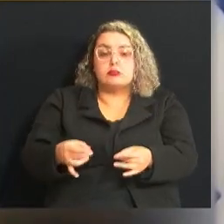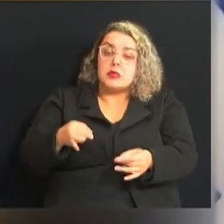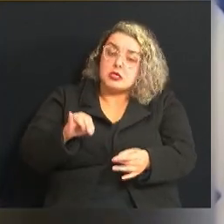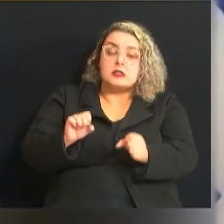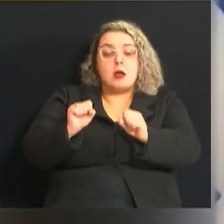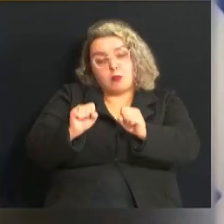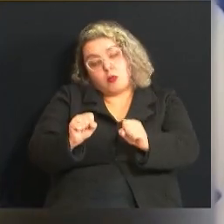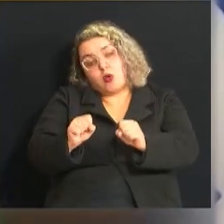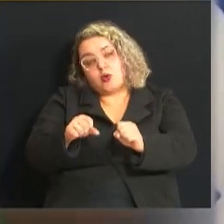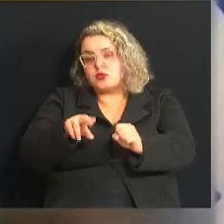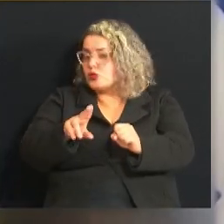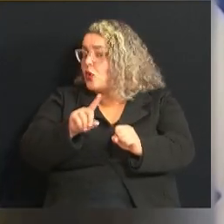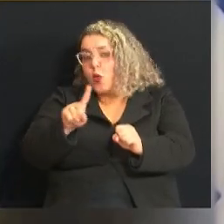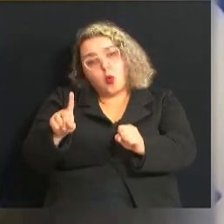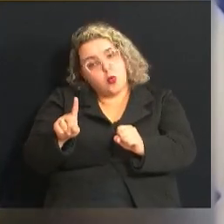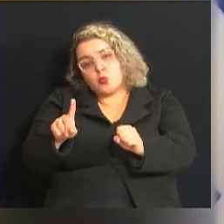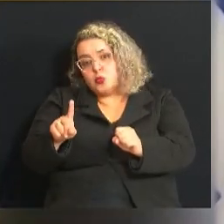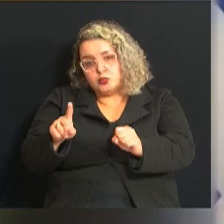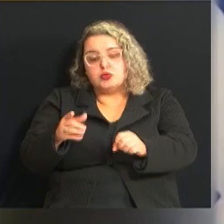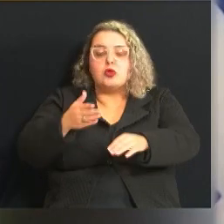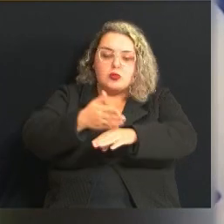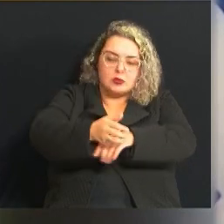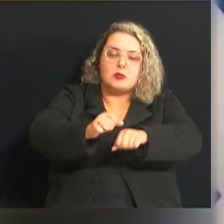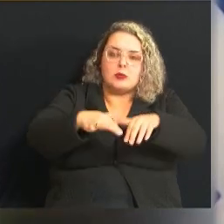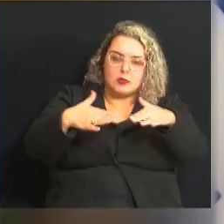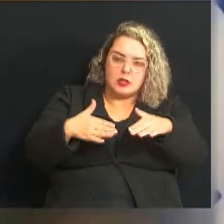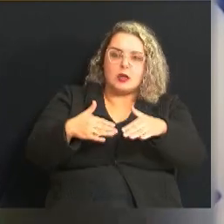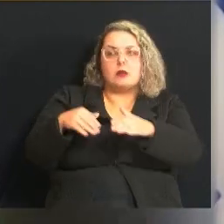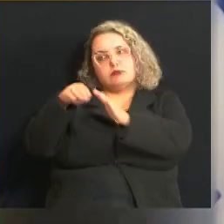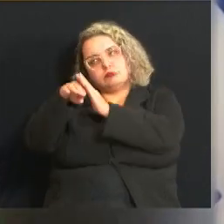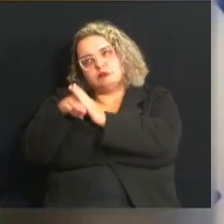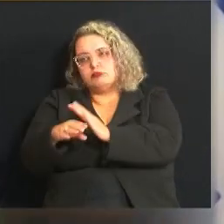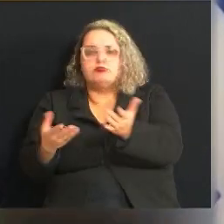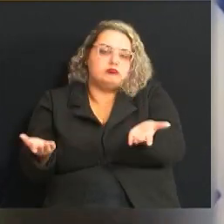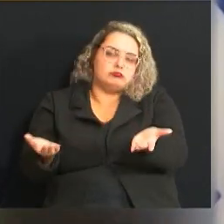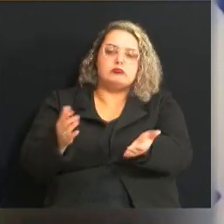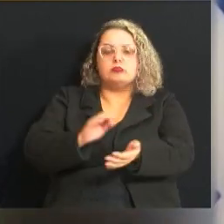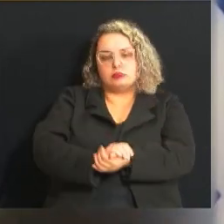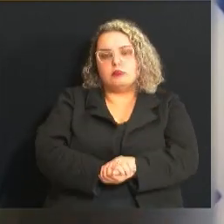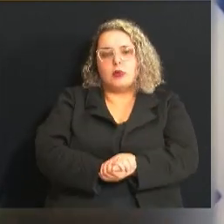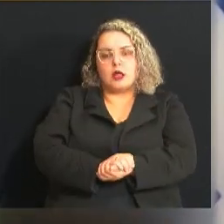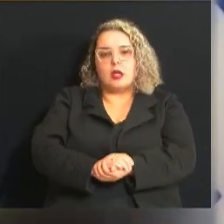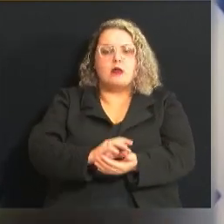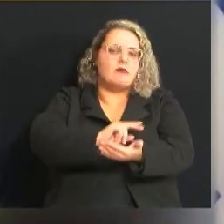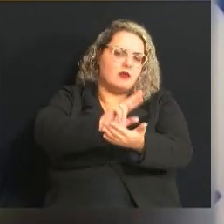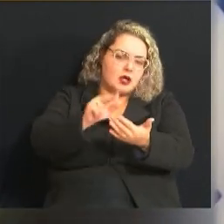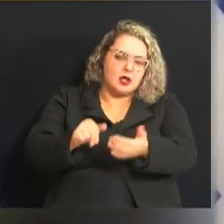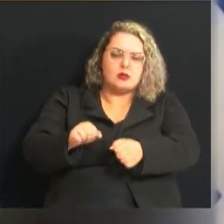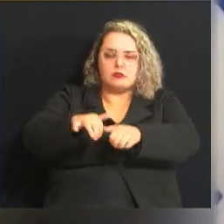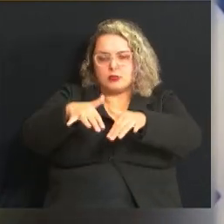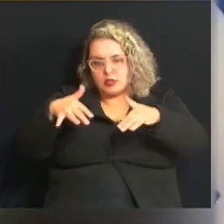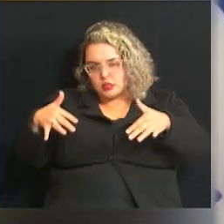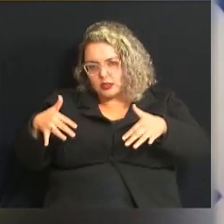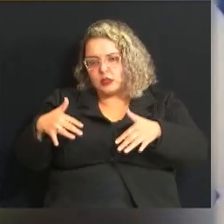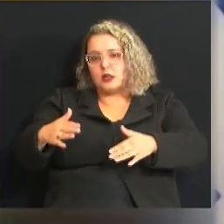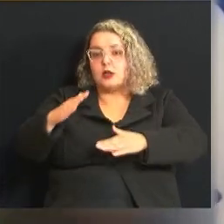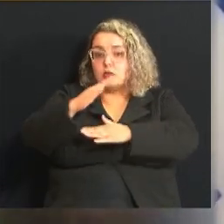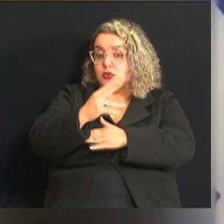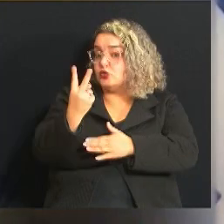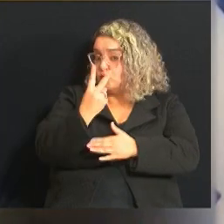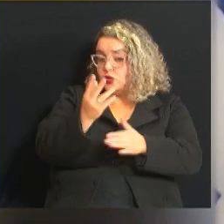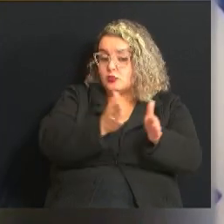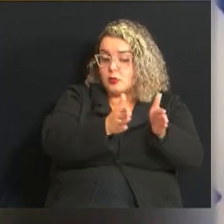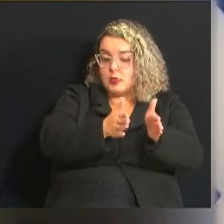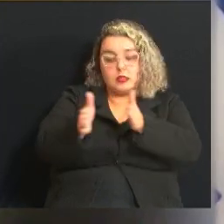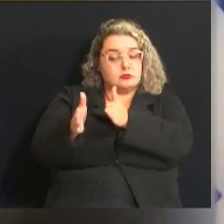ele será arquivado ou ele continuará a sua tramitação, passando, enfim, pelo plenário da Câmara em 2 etapas,